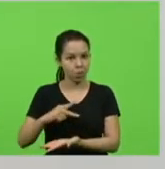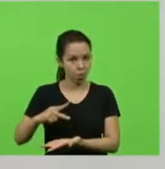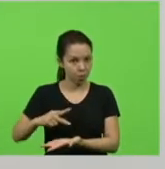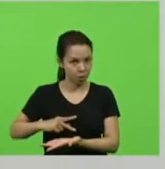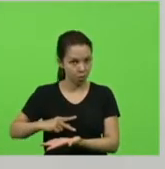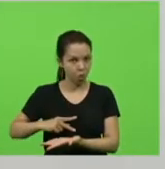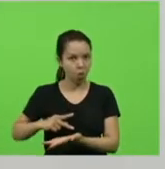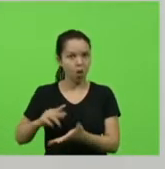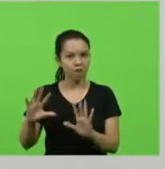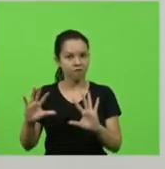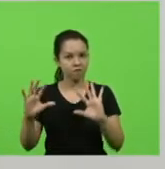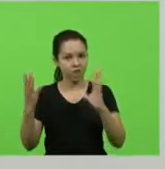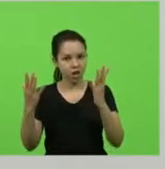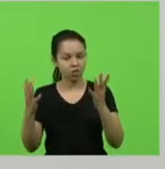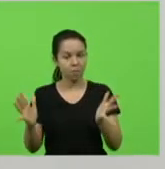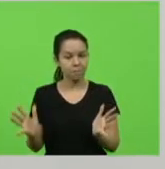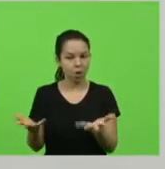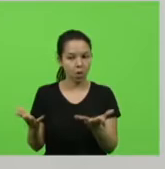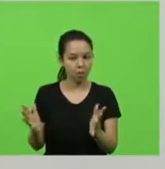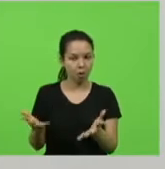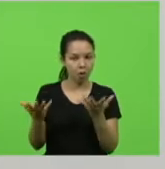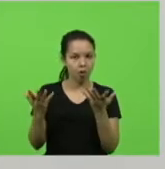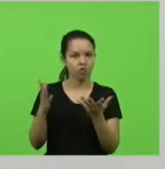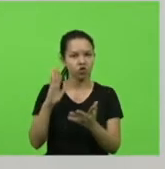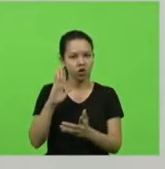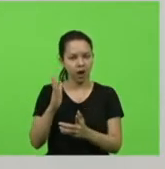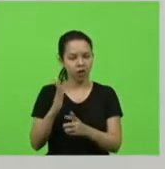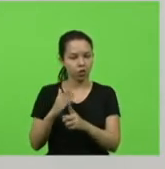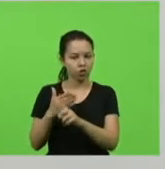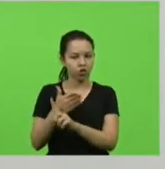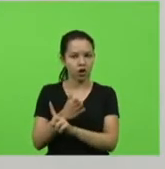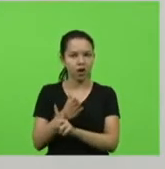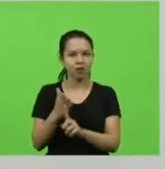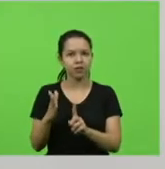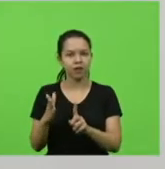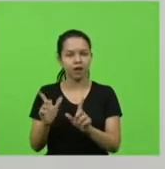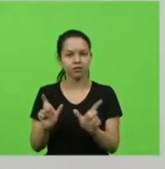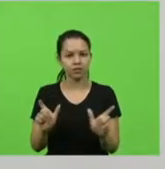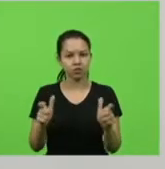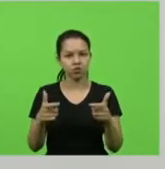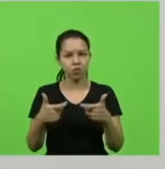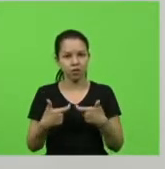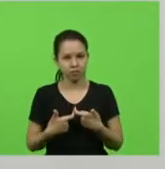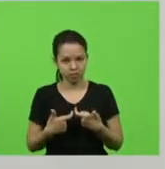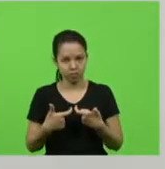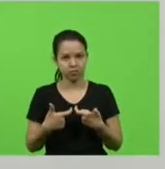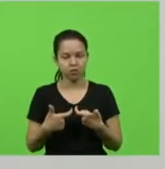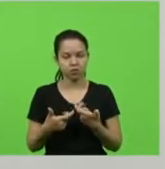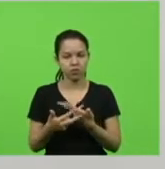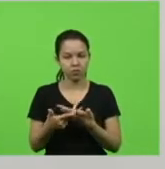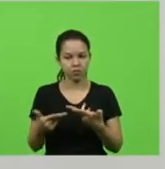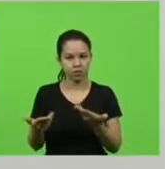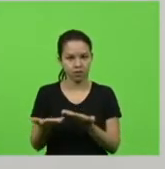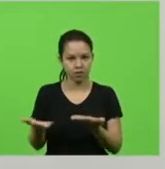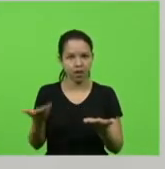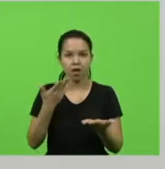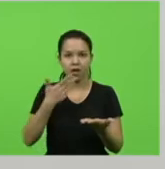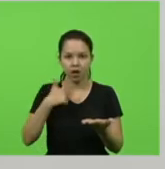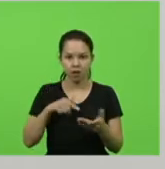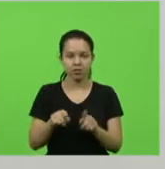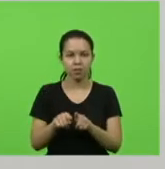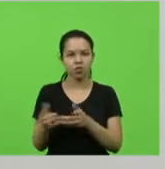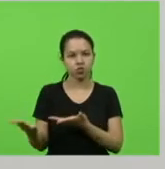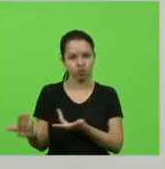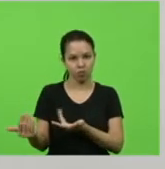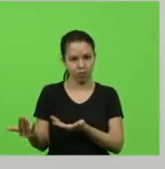de forma direta ou indireta, a sexualização de crianças e adolescentes. E aqui é importante fazer um adendo.